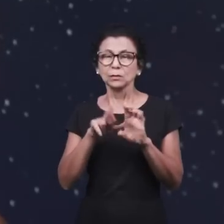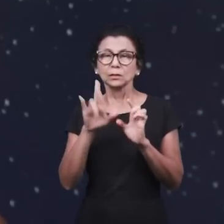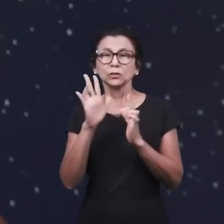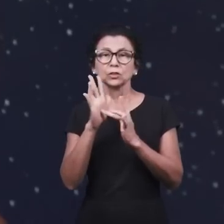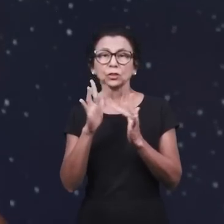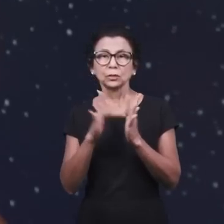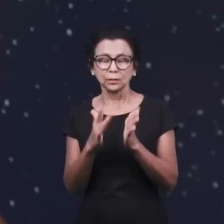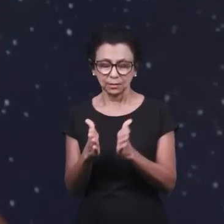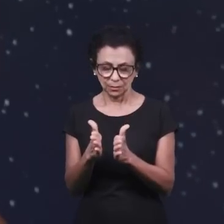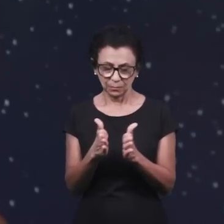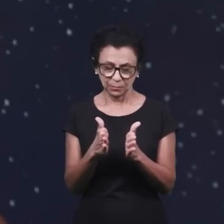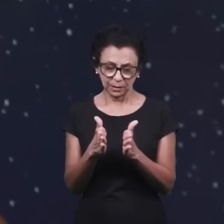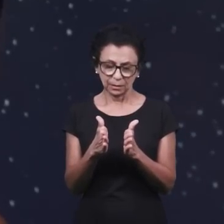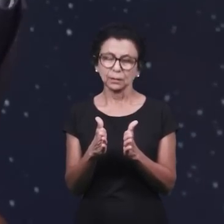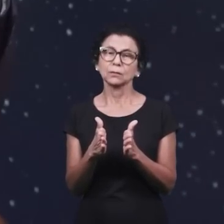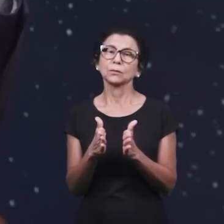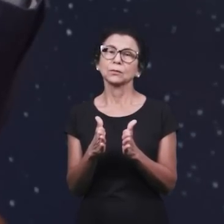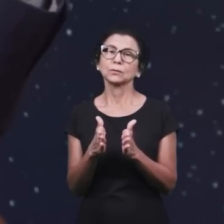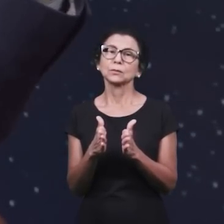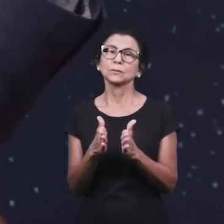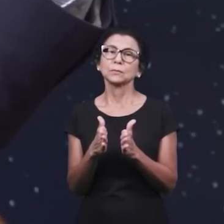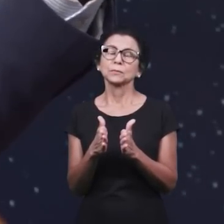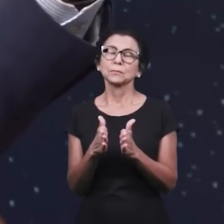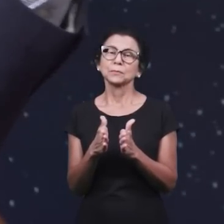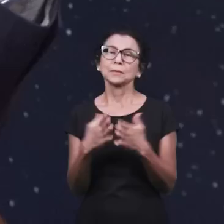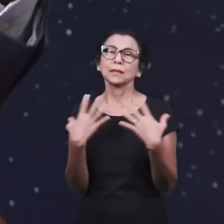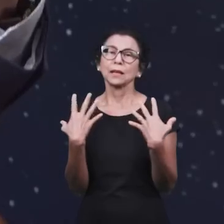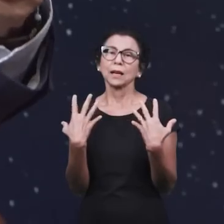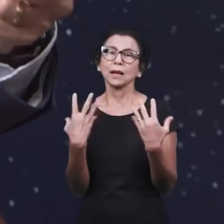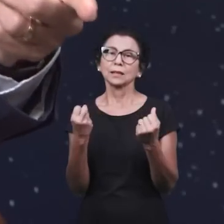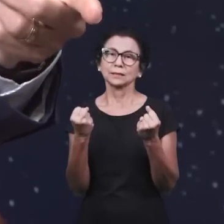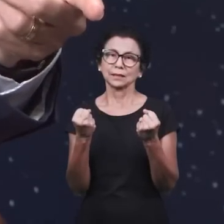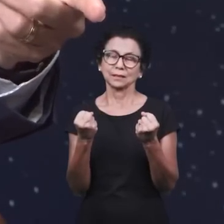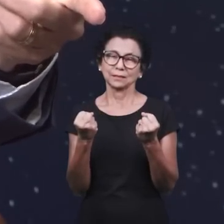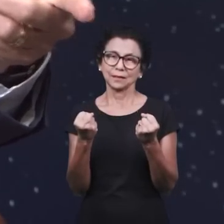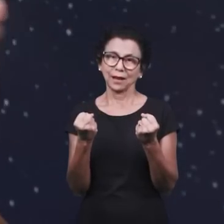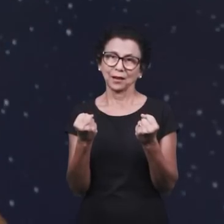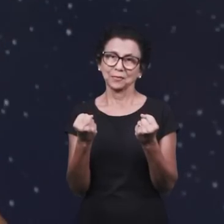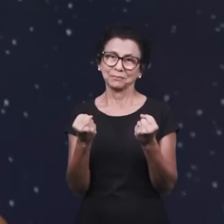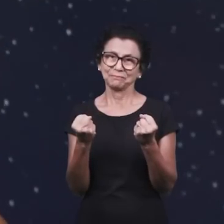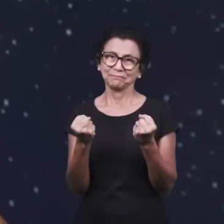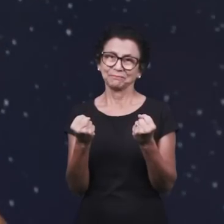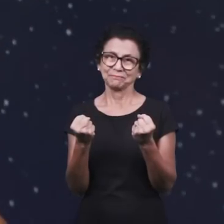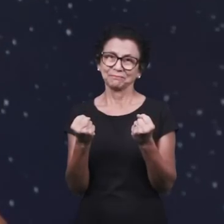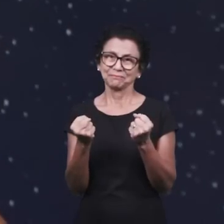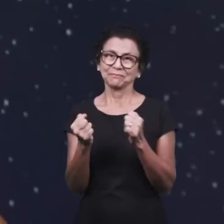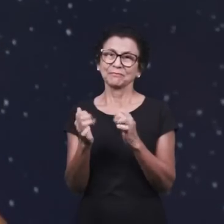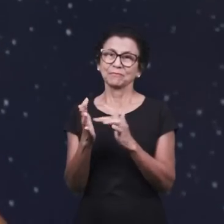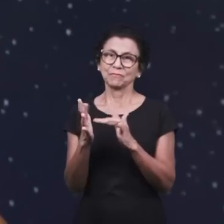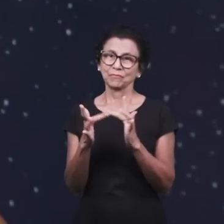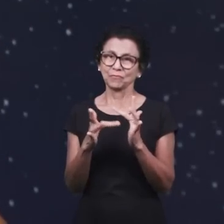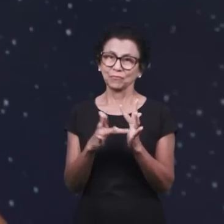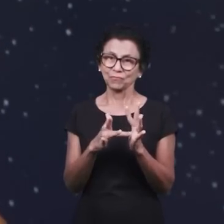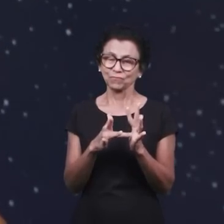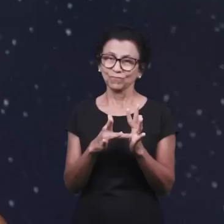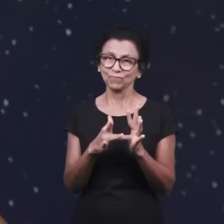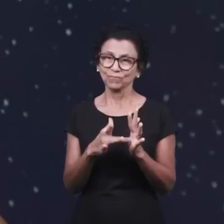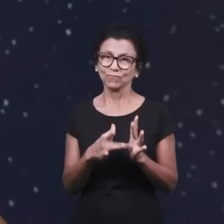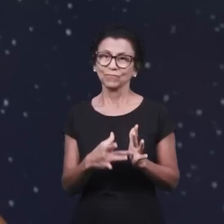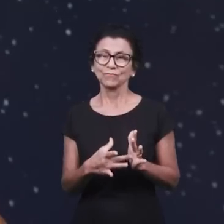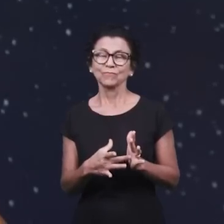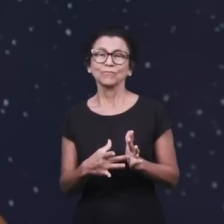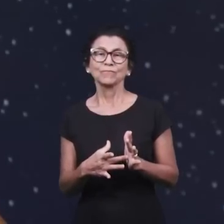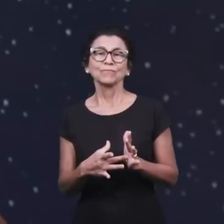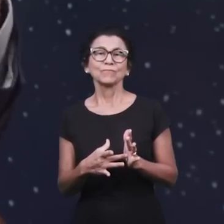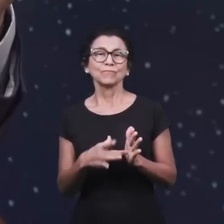nós temos para receber e aceitar a palavra e vivê-la como o bem maior